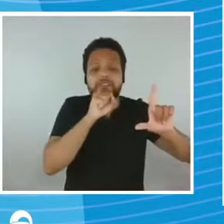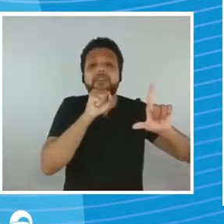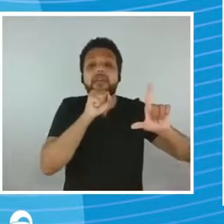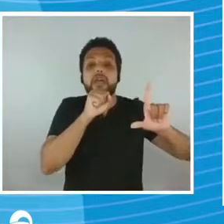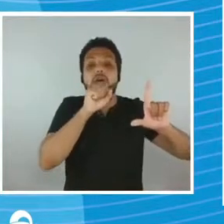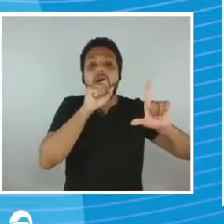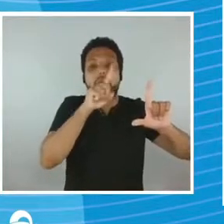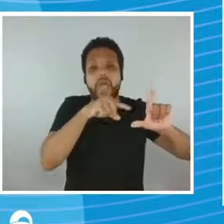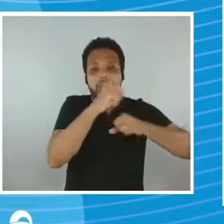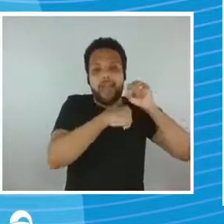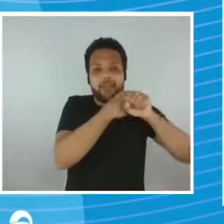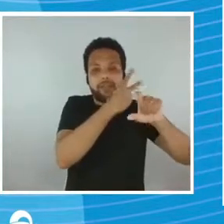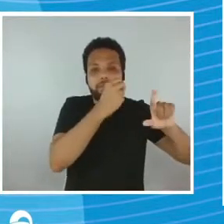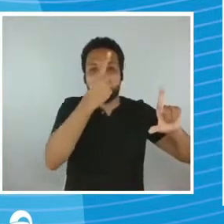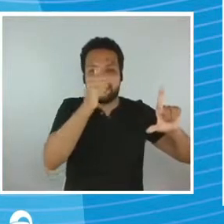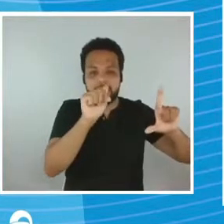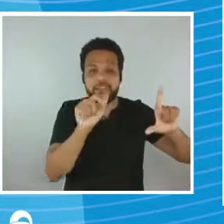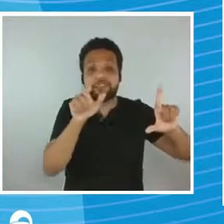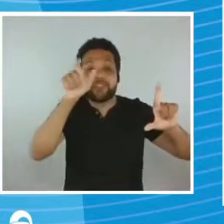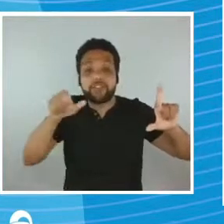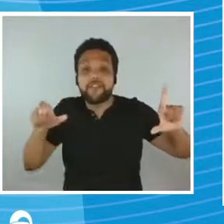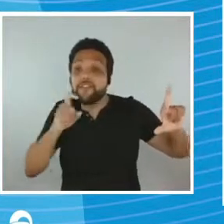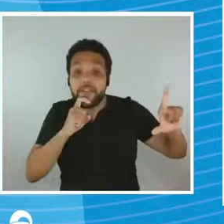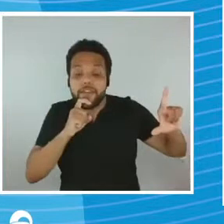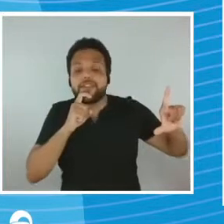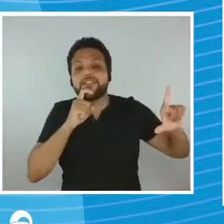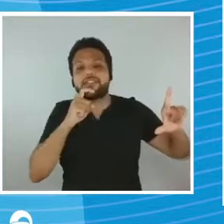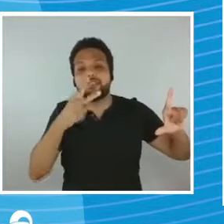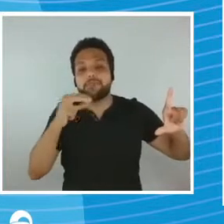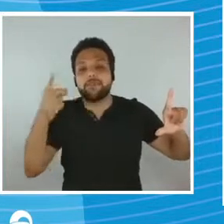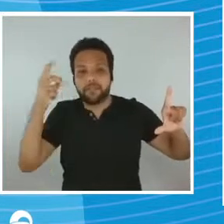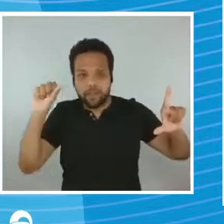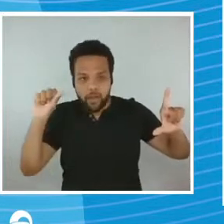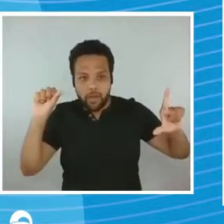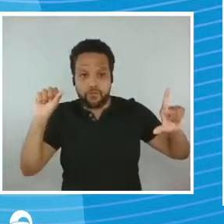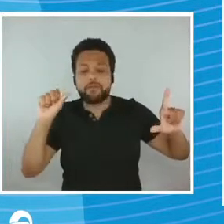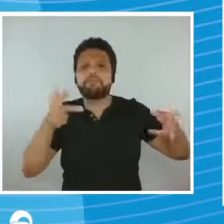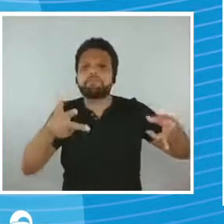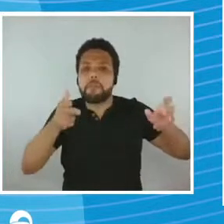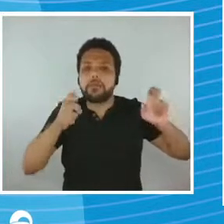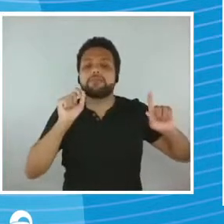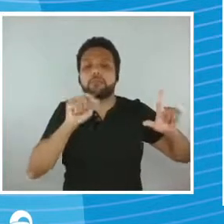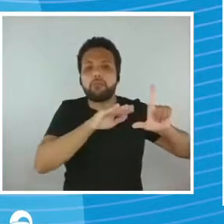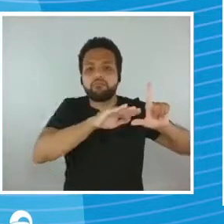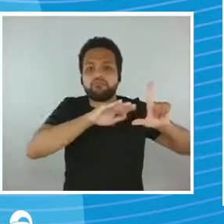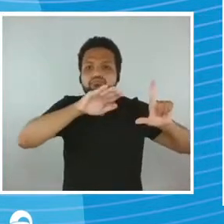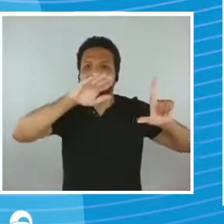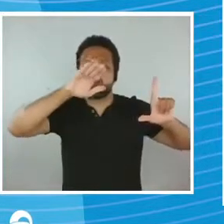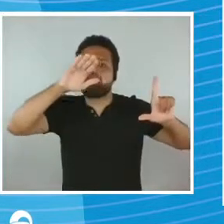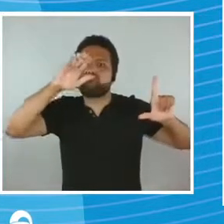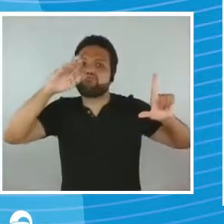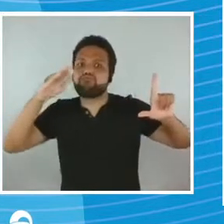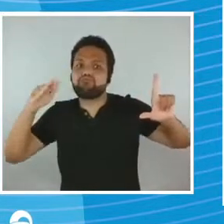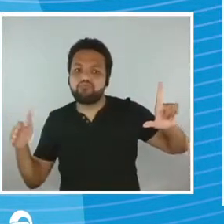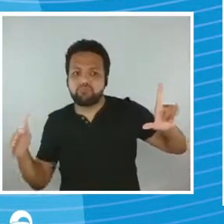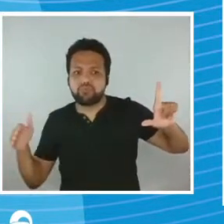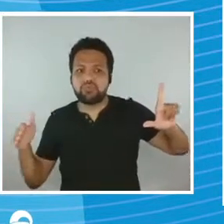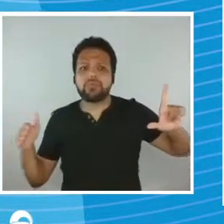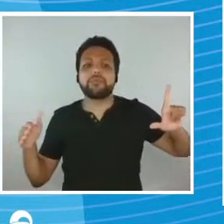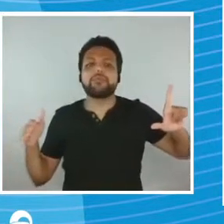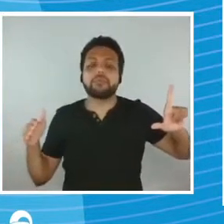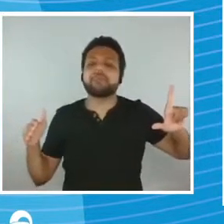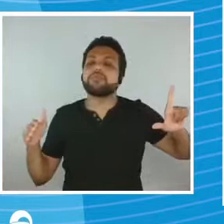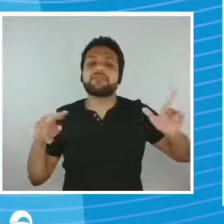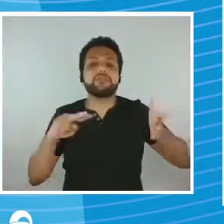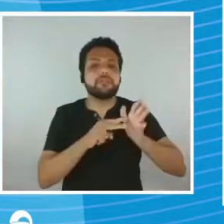tem uma migração para a direita, significando que os estudantes, o alunado como um todo, migrou mais para o extremo da direita da escala, significando que eles